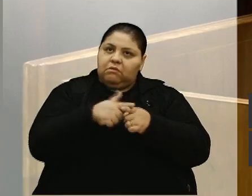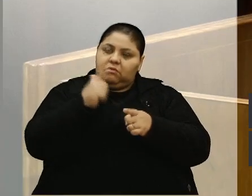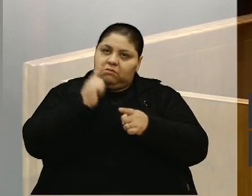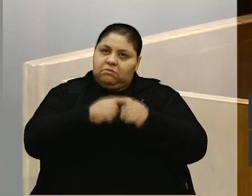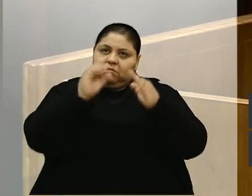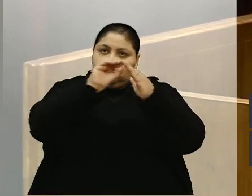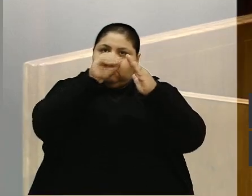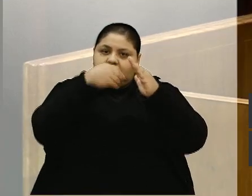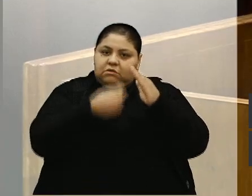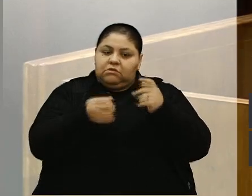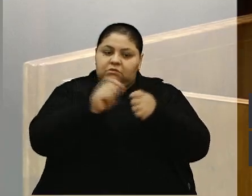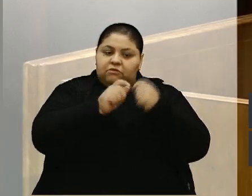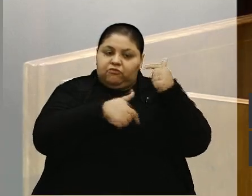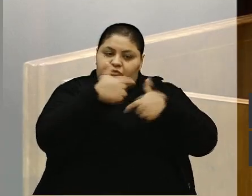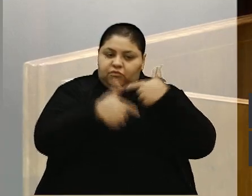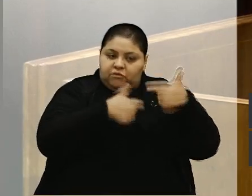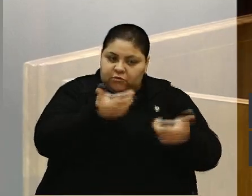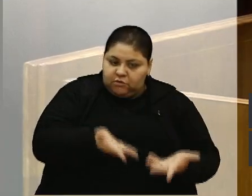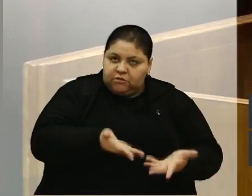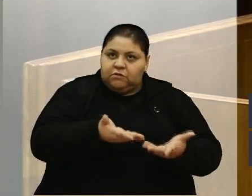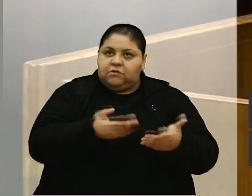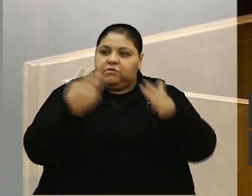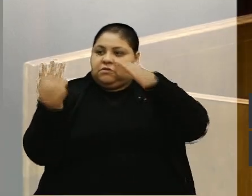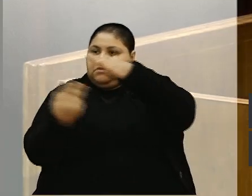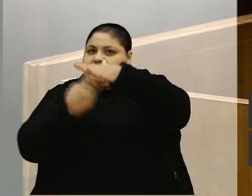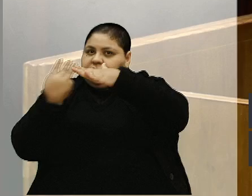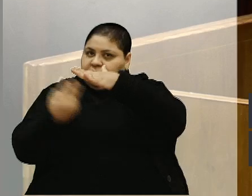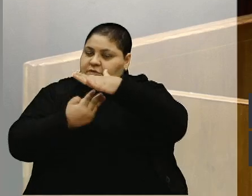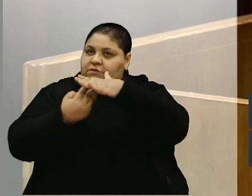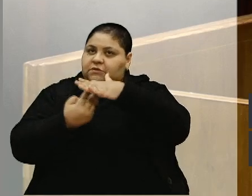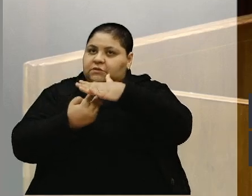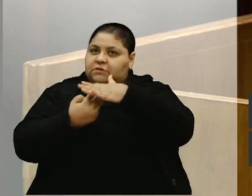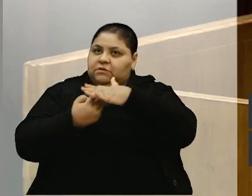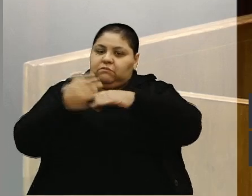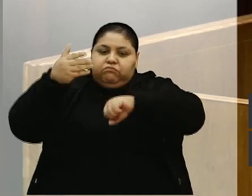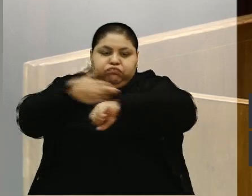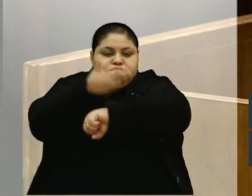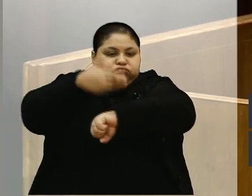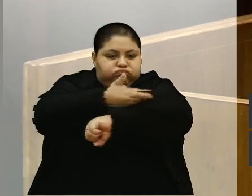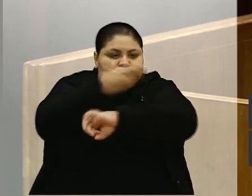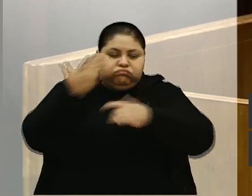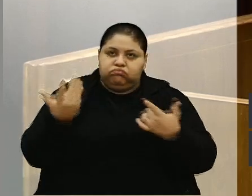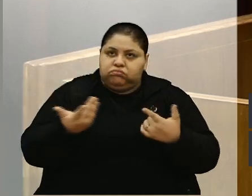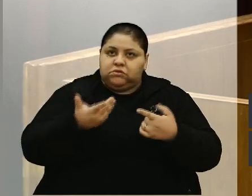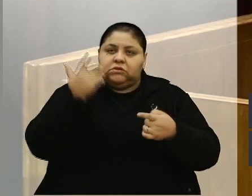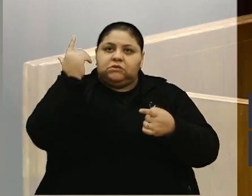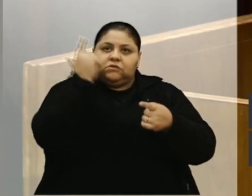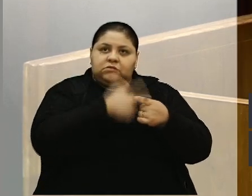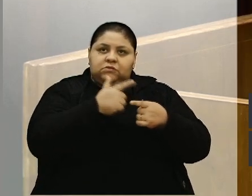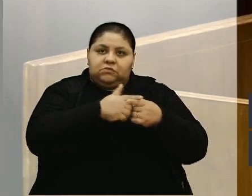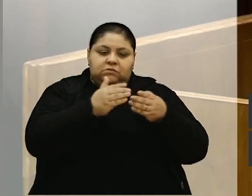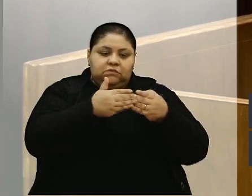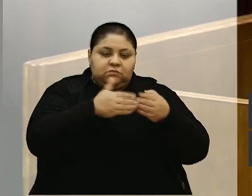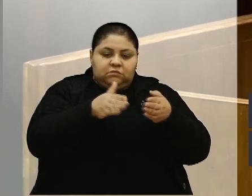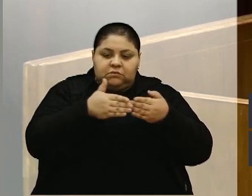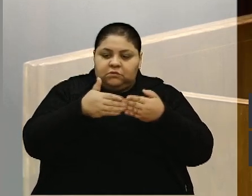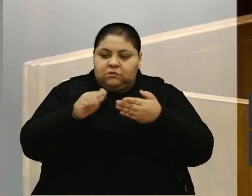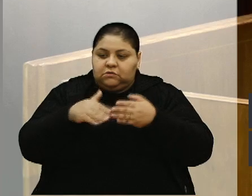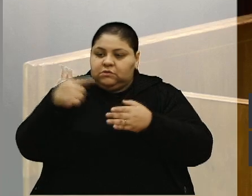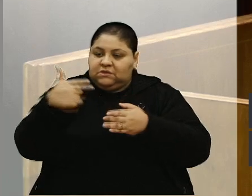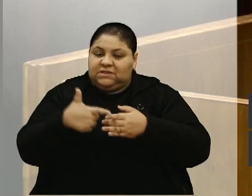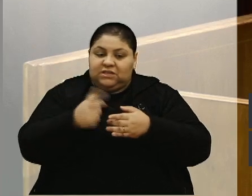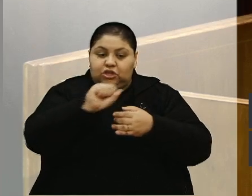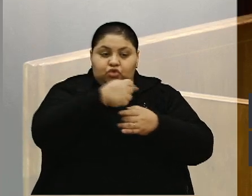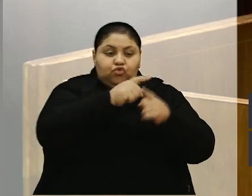SAMAI não fez o seu serviço, por causa que as terceirizadas deixaram tudo esburacada, por causa que abriram 7, 8 vezes a 13 de